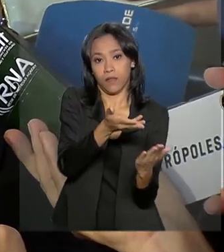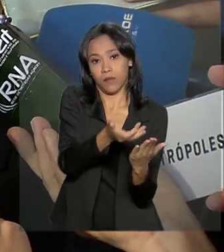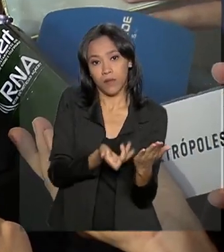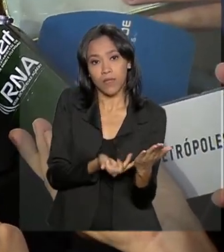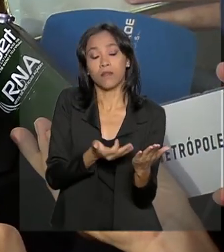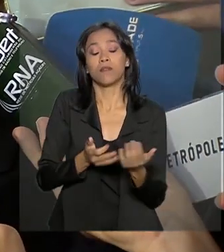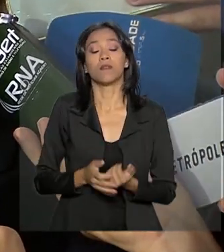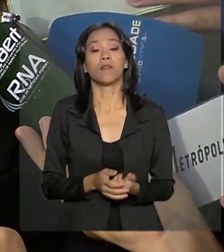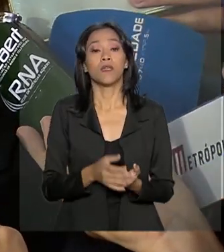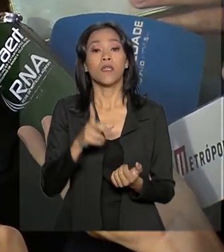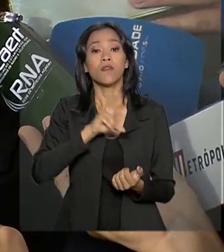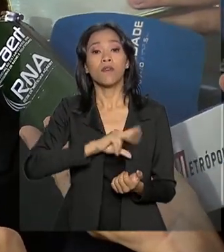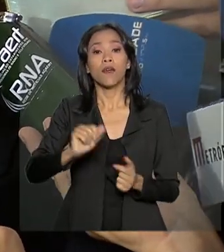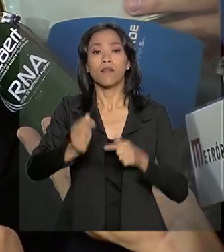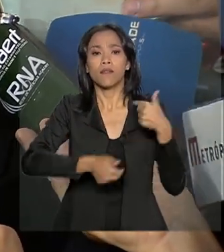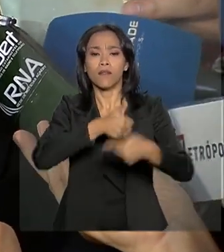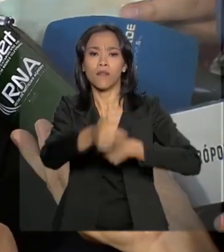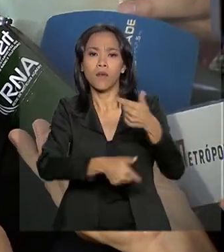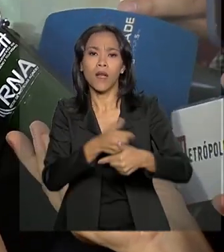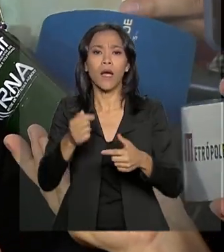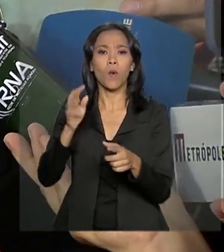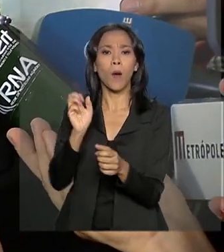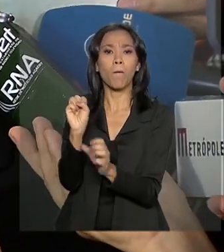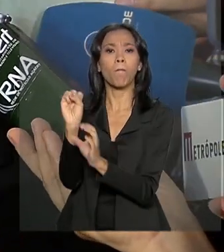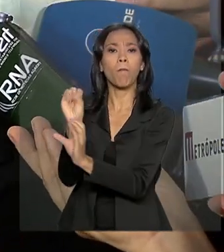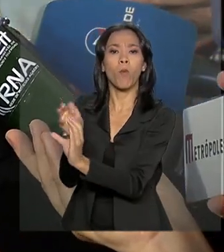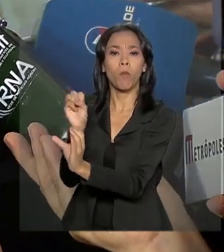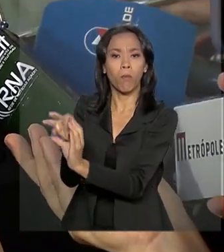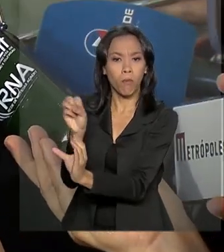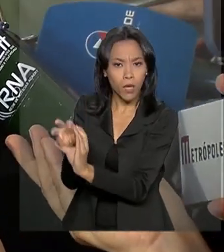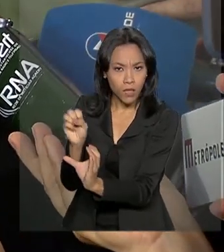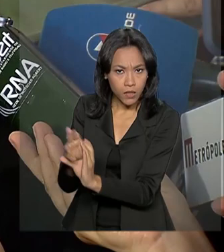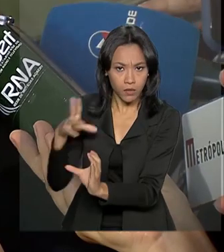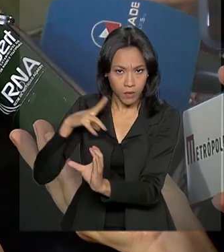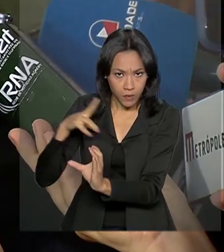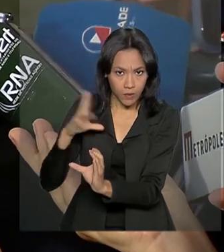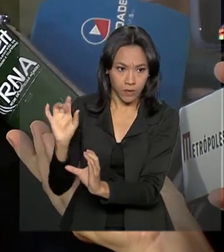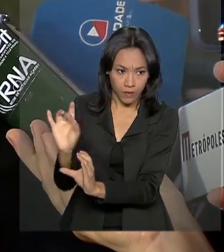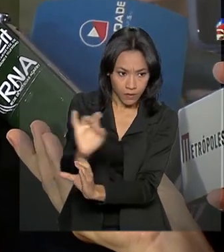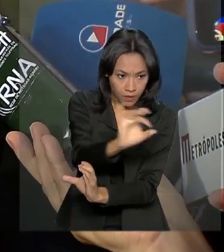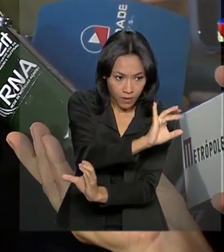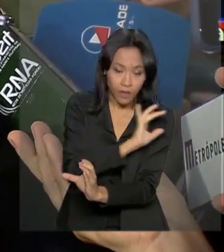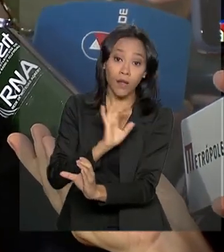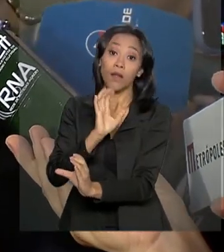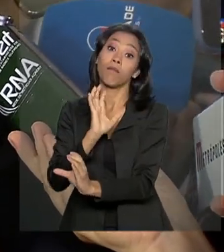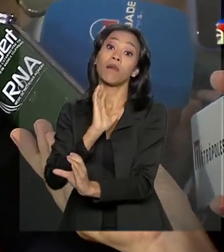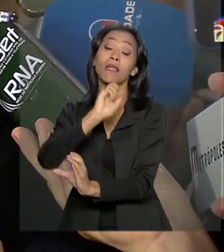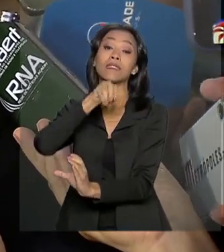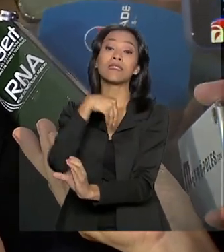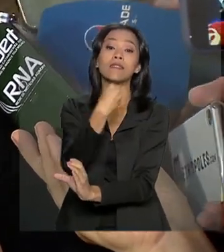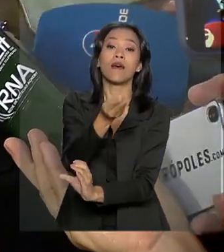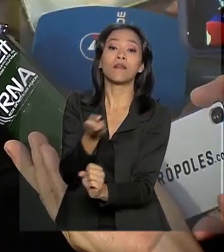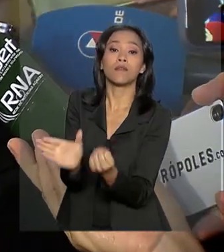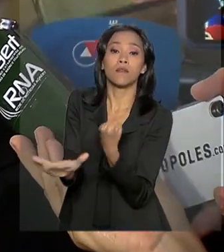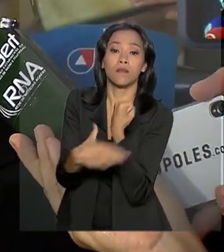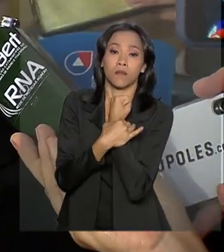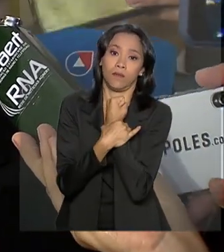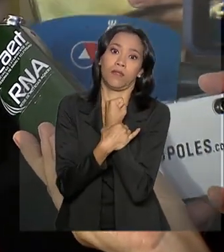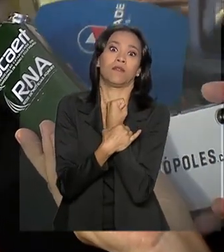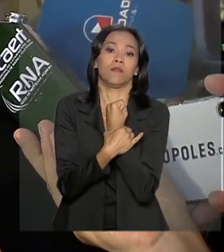vai trabalhar com a poupança individual exatamente para poder dar segurança e garantia